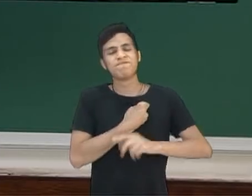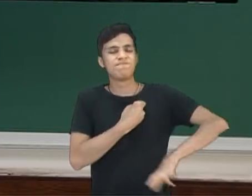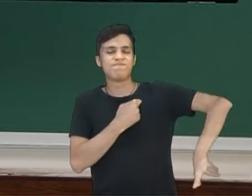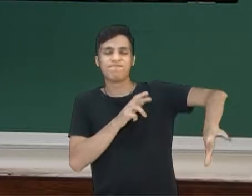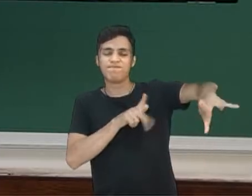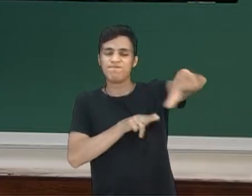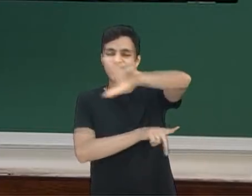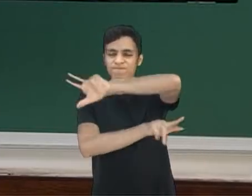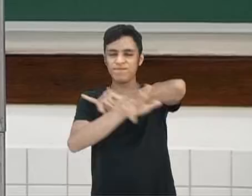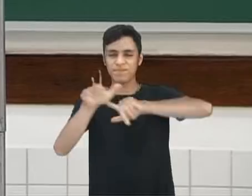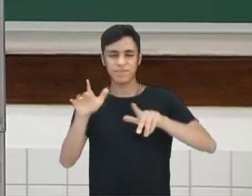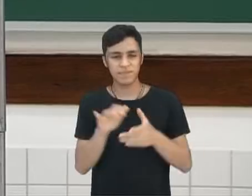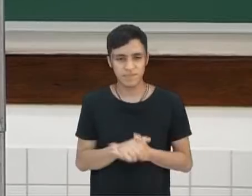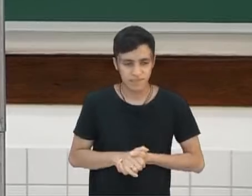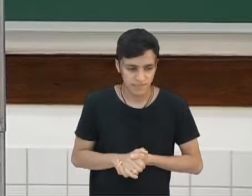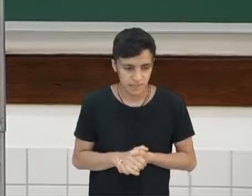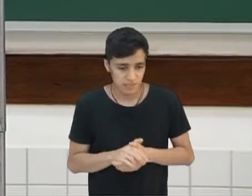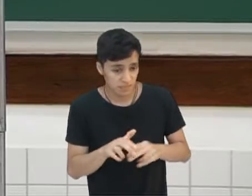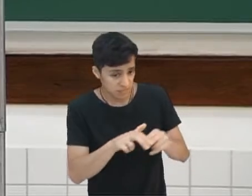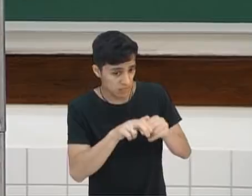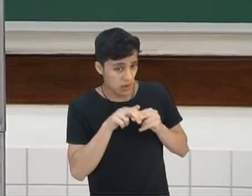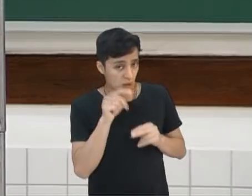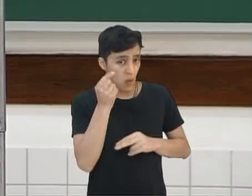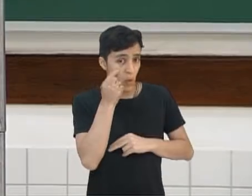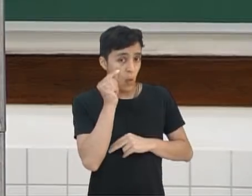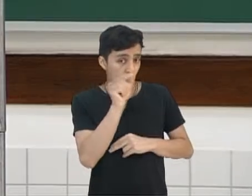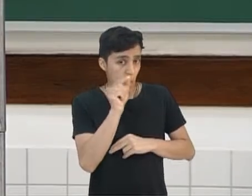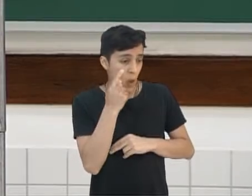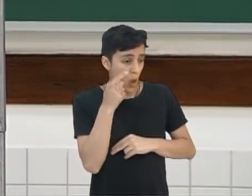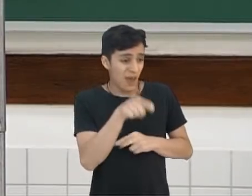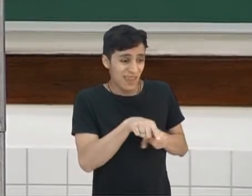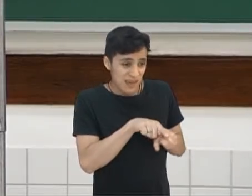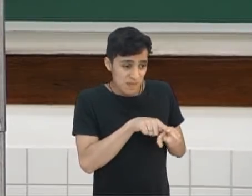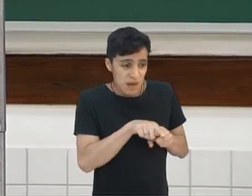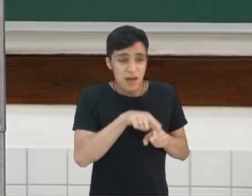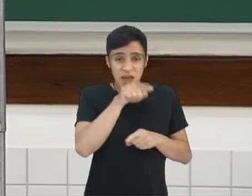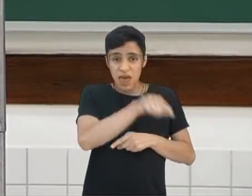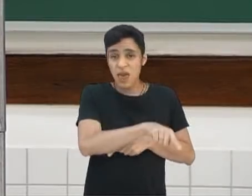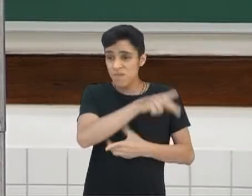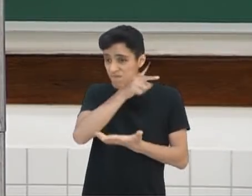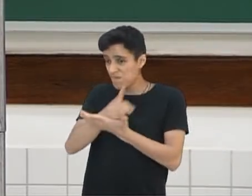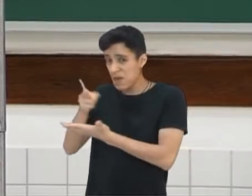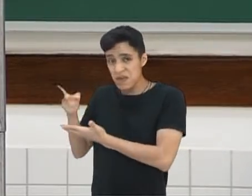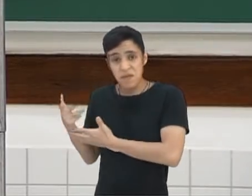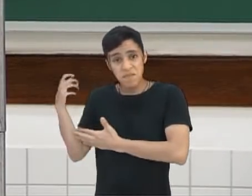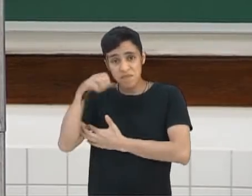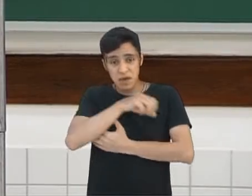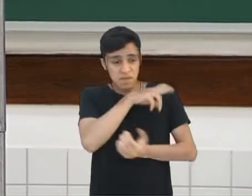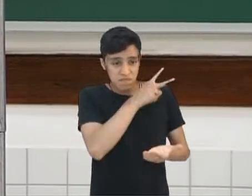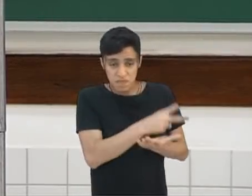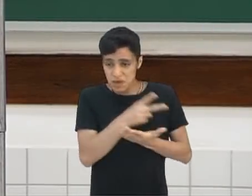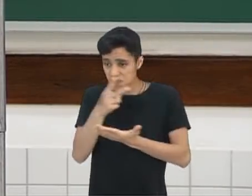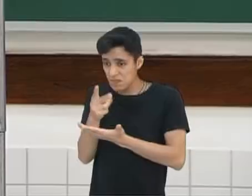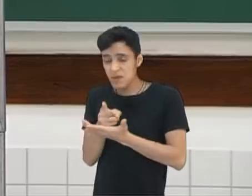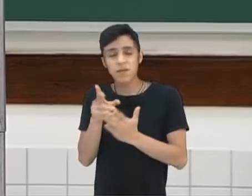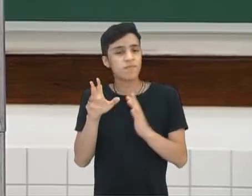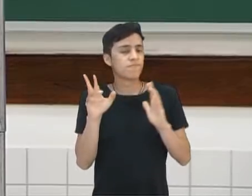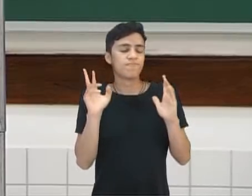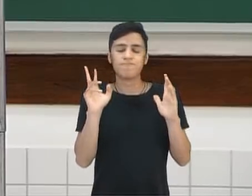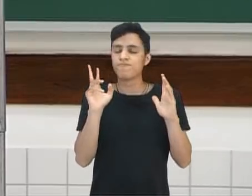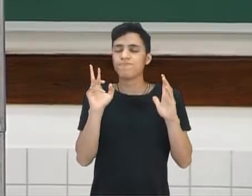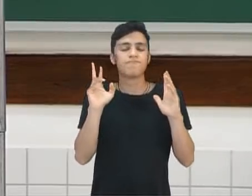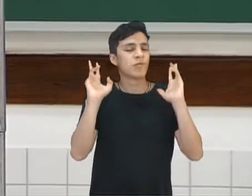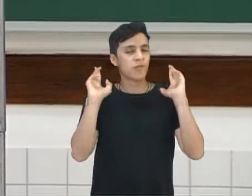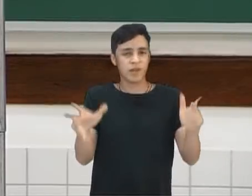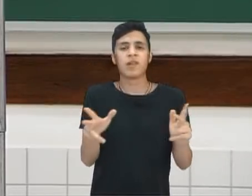dos outros. É por isso que nem mesmo os irmãos, né, que são filhos do mesmo pai e da mesma mãe, vão ser iguais, por conta